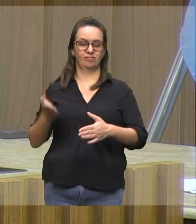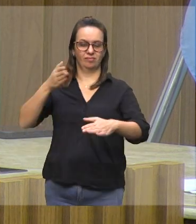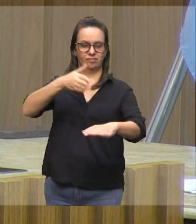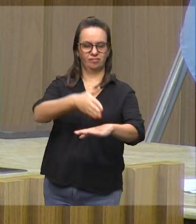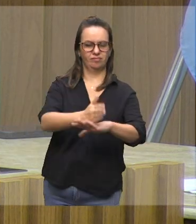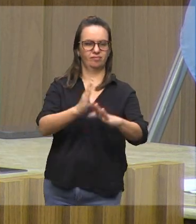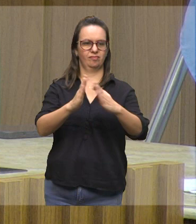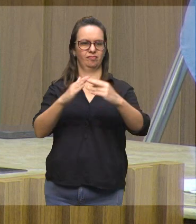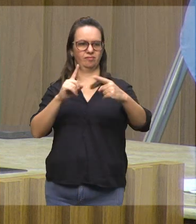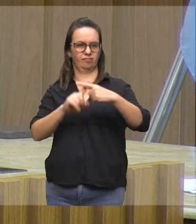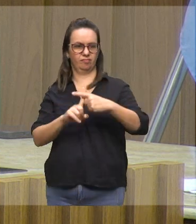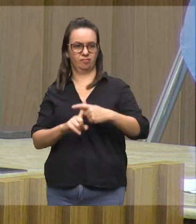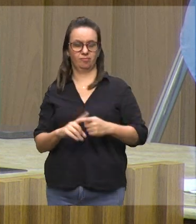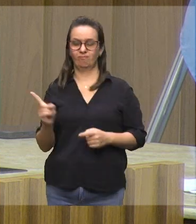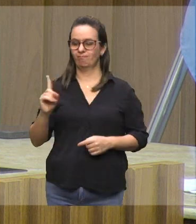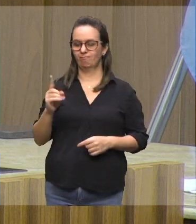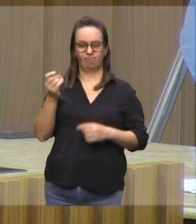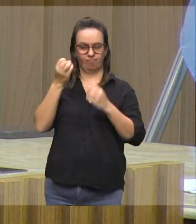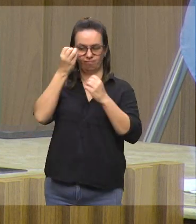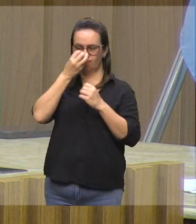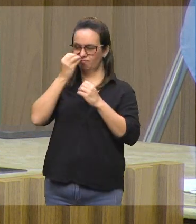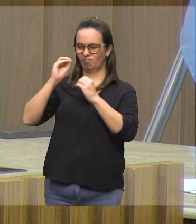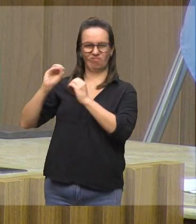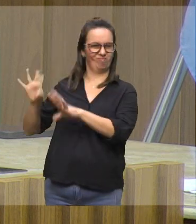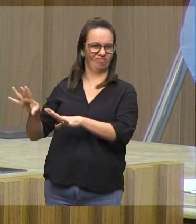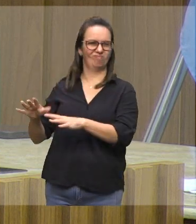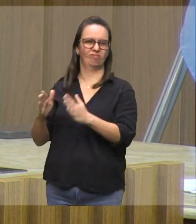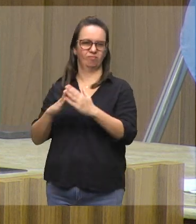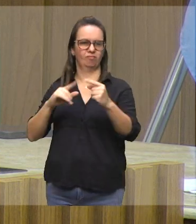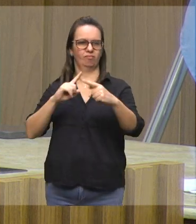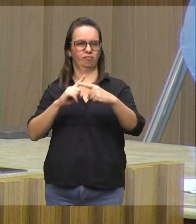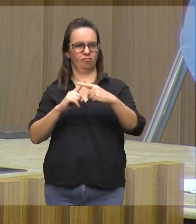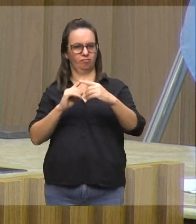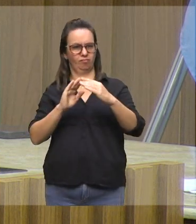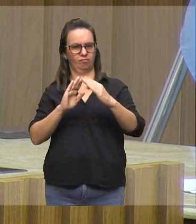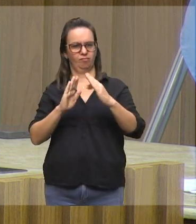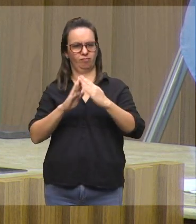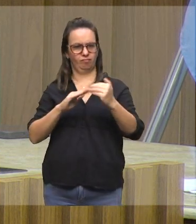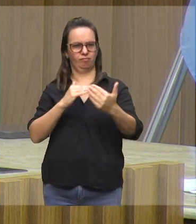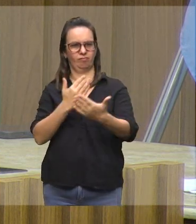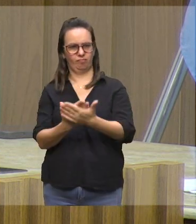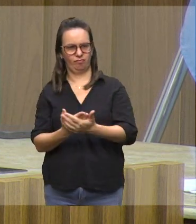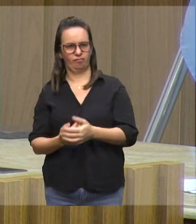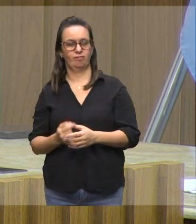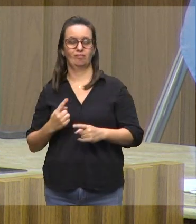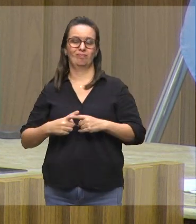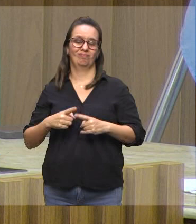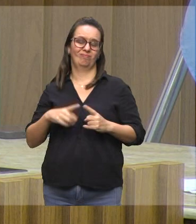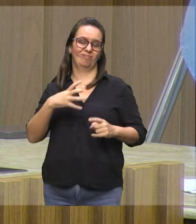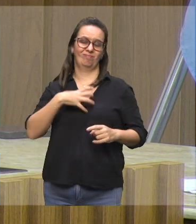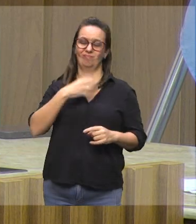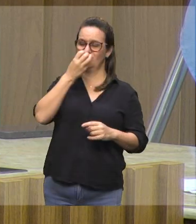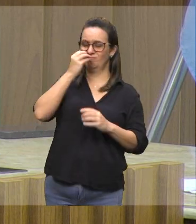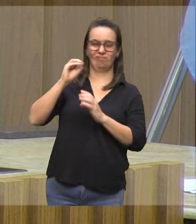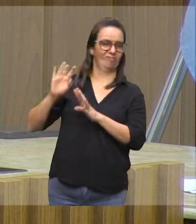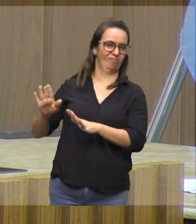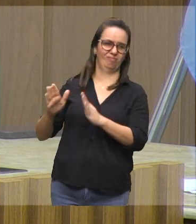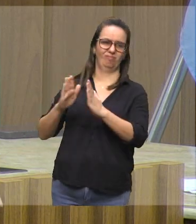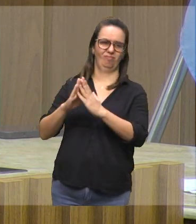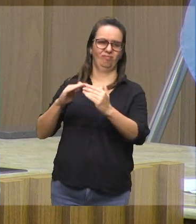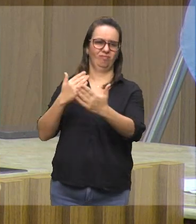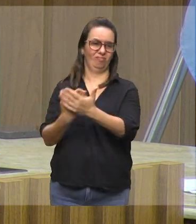não aconteça, porque a escola possa ou deva ter se tornado desmotivante em algum momento da sua